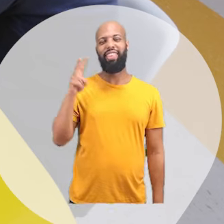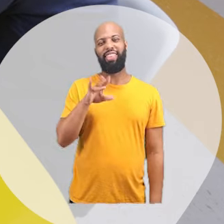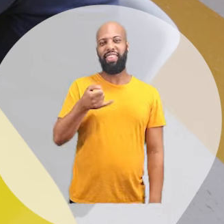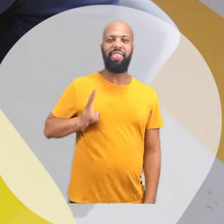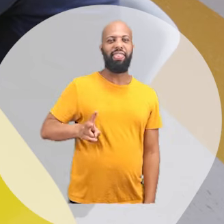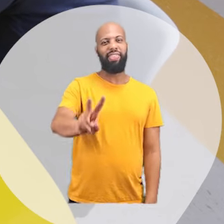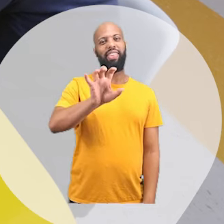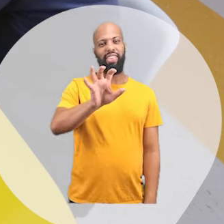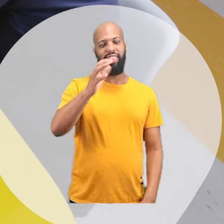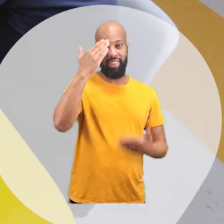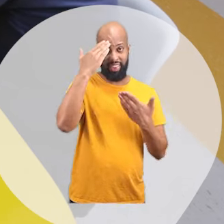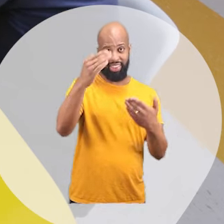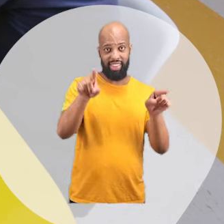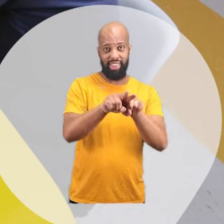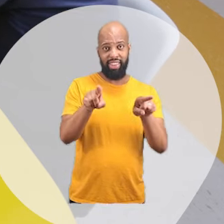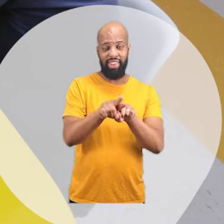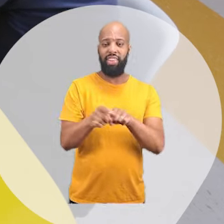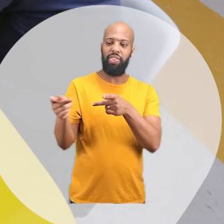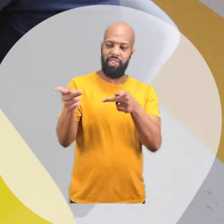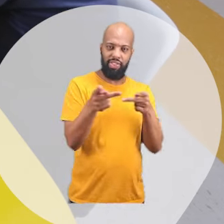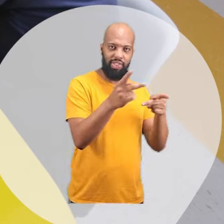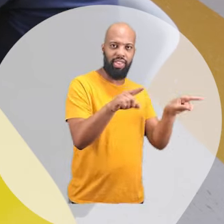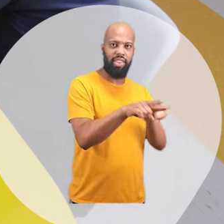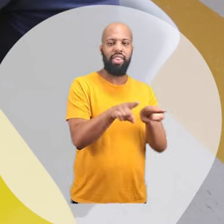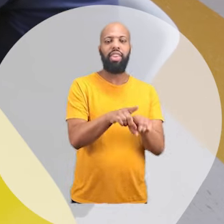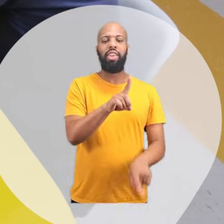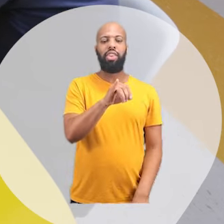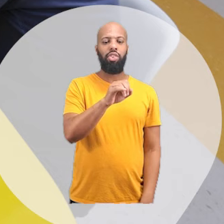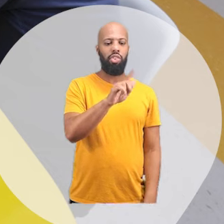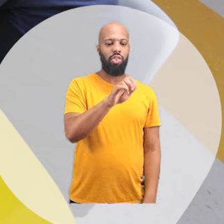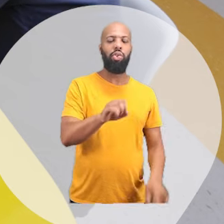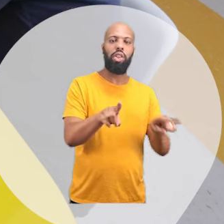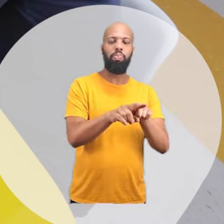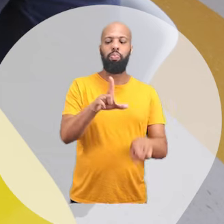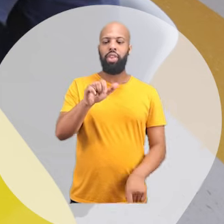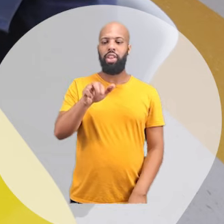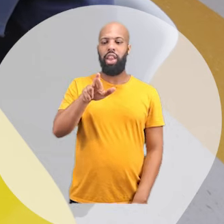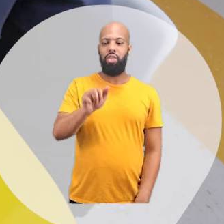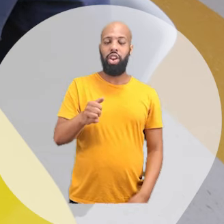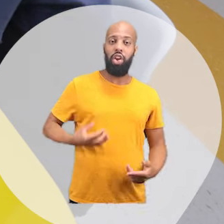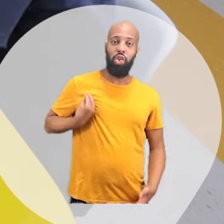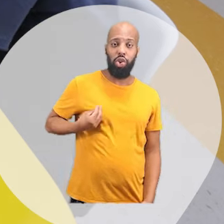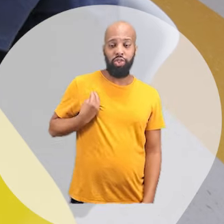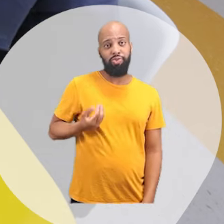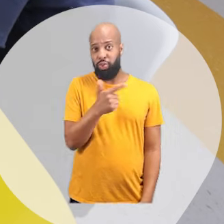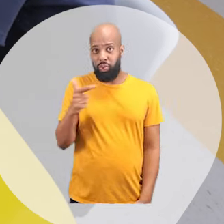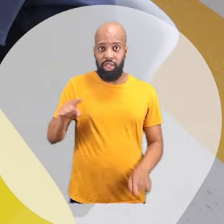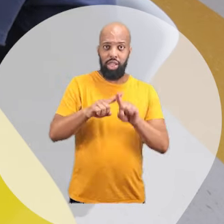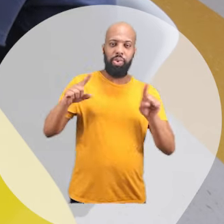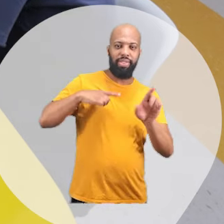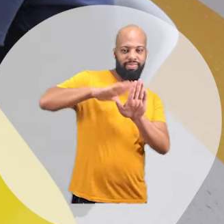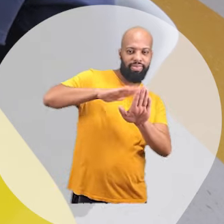é isso agradecemos Então as nossas convidadas agradecemos ao Diogo a Laura que hoje não está aqui na mesa conosco mas